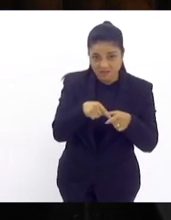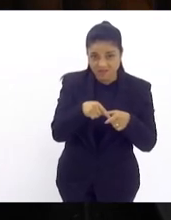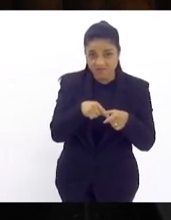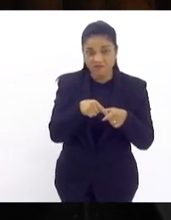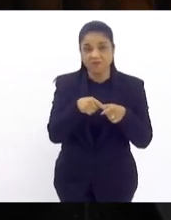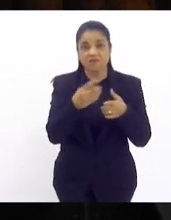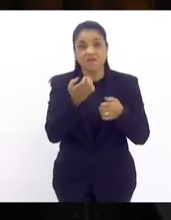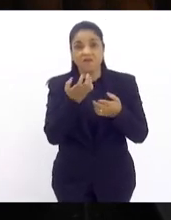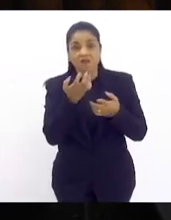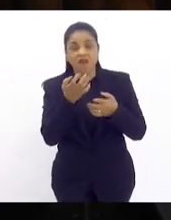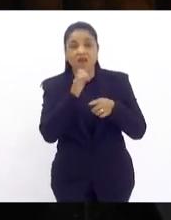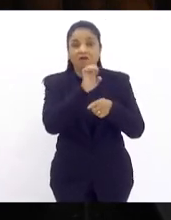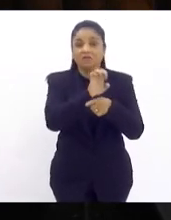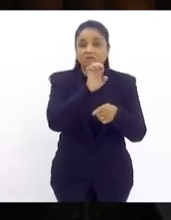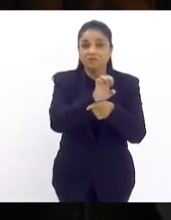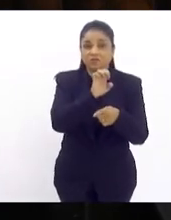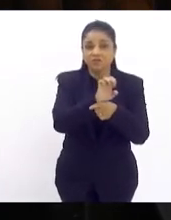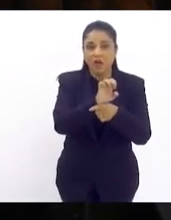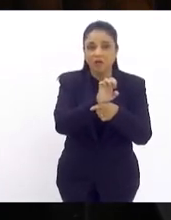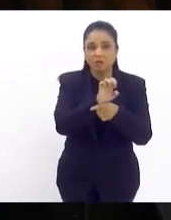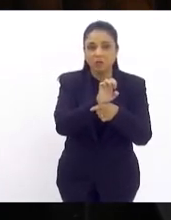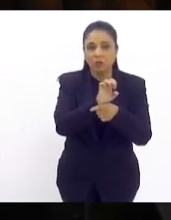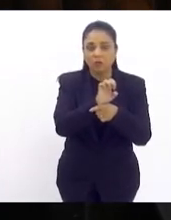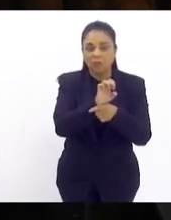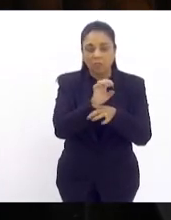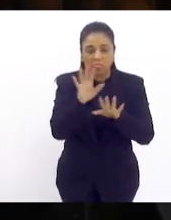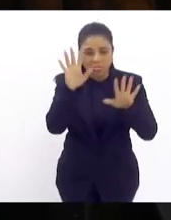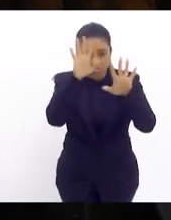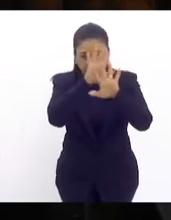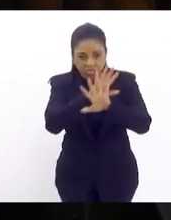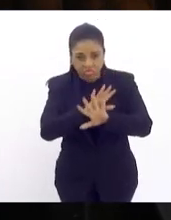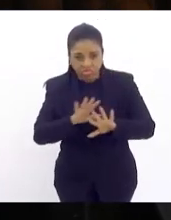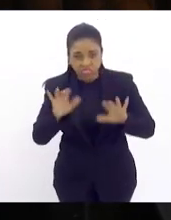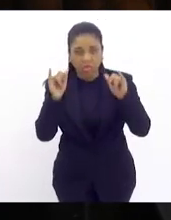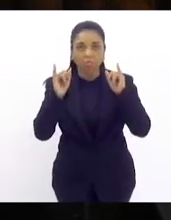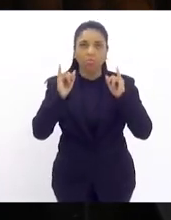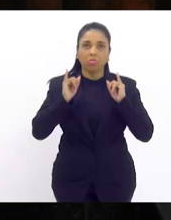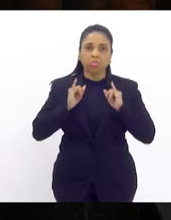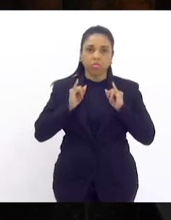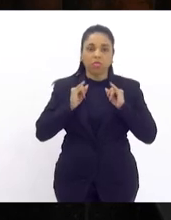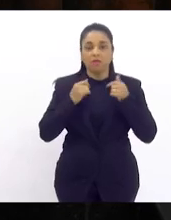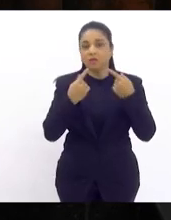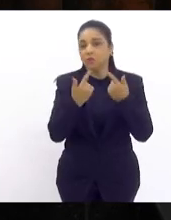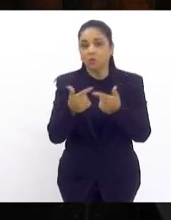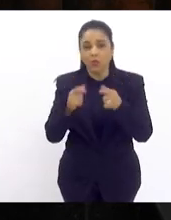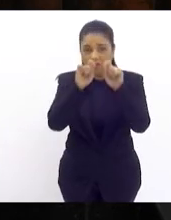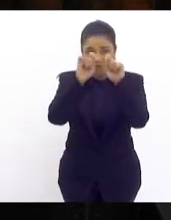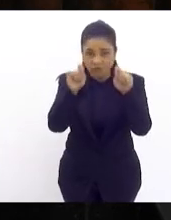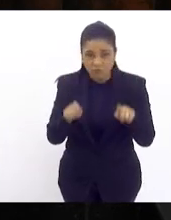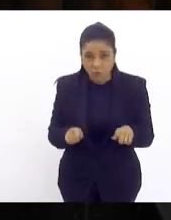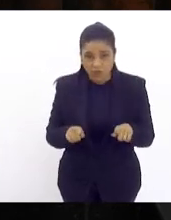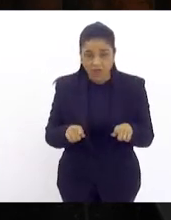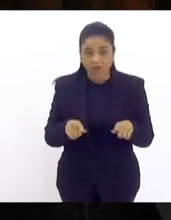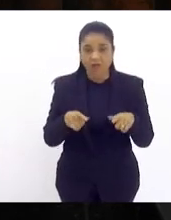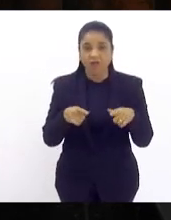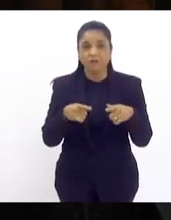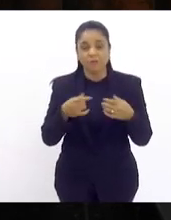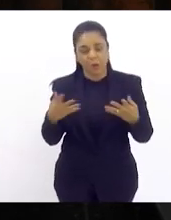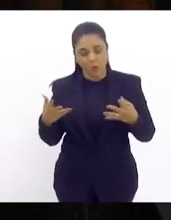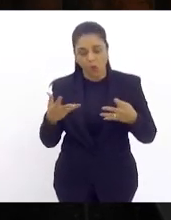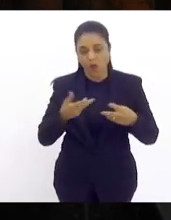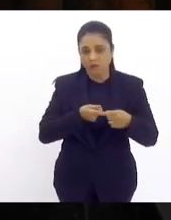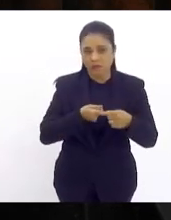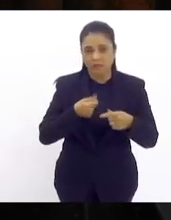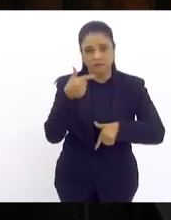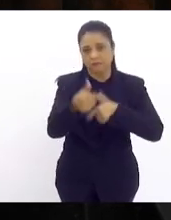querem um estrato um estado invisível que não tem a funcionário público para prestar serviço de qualidade